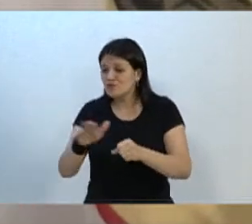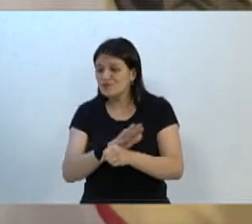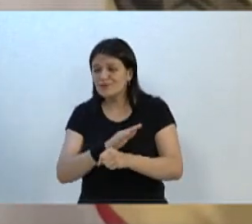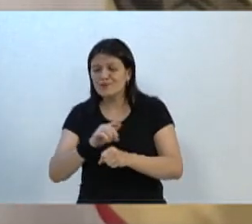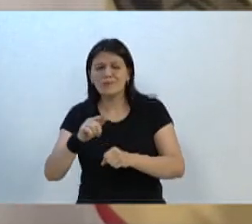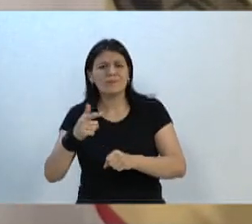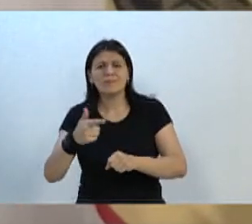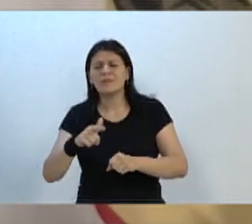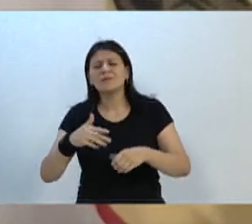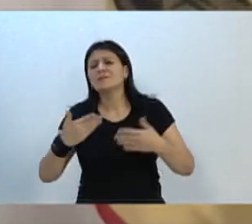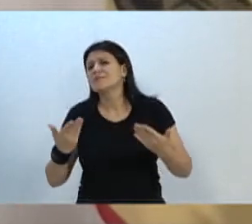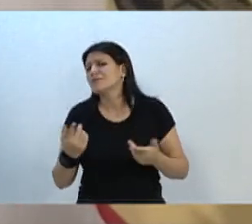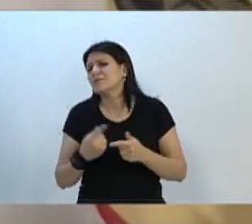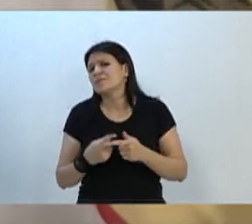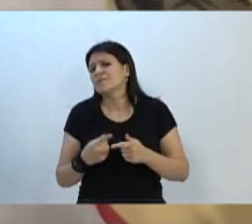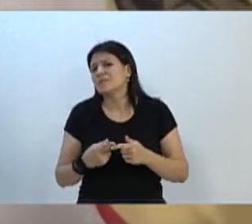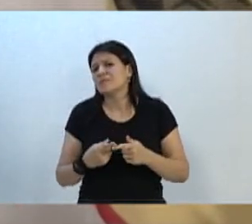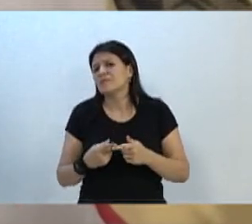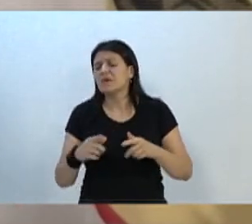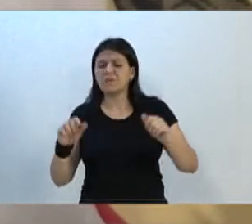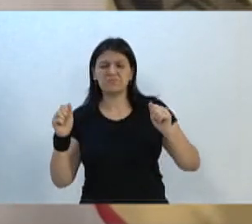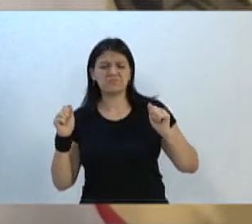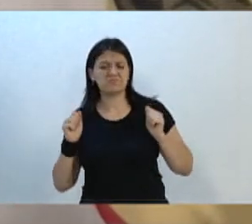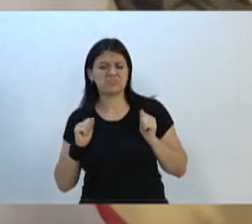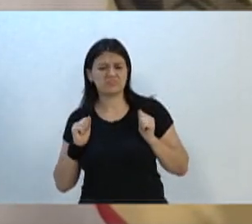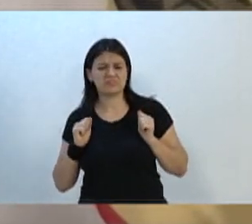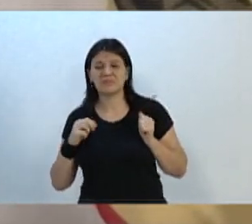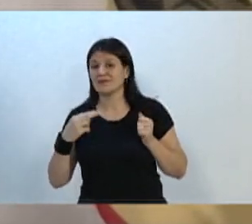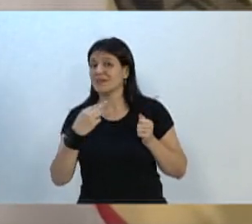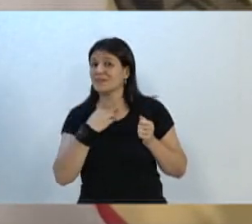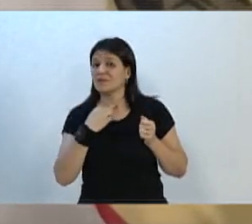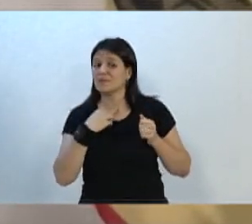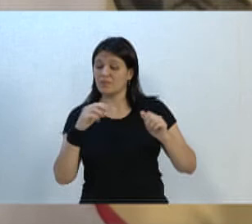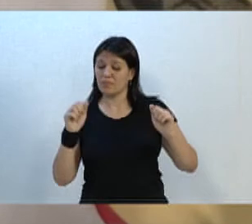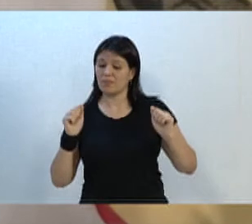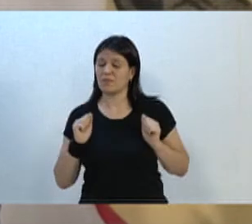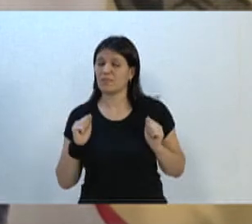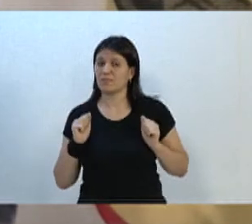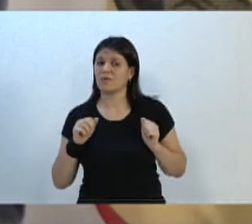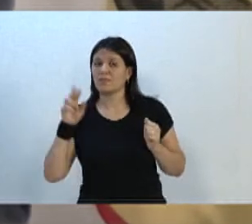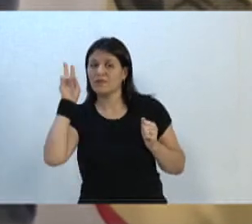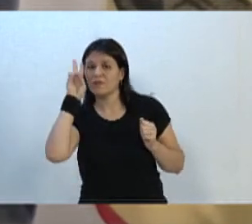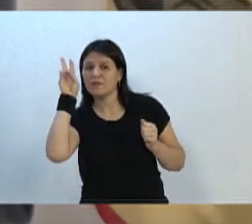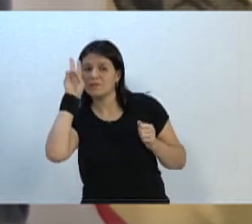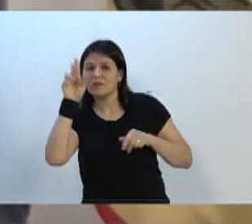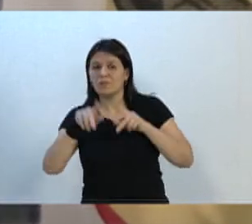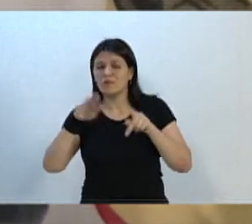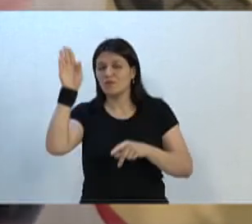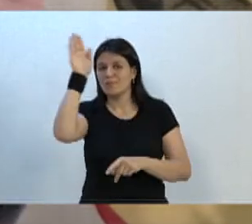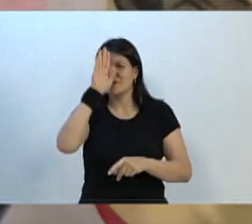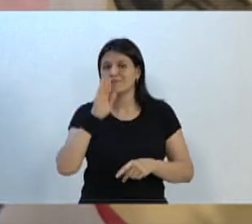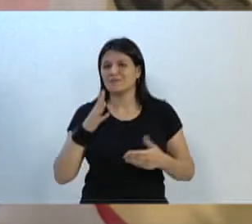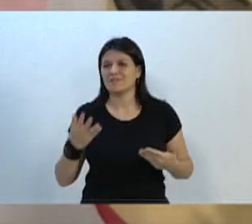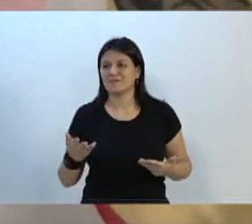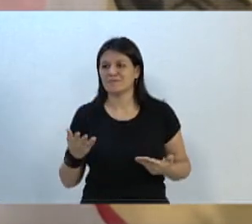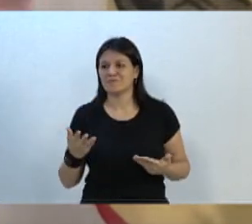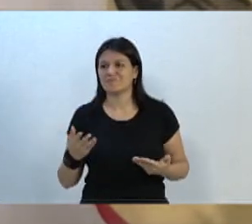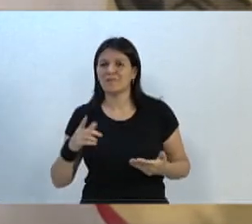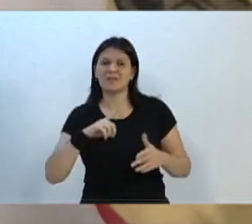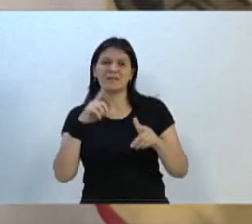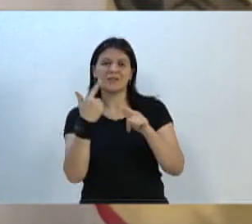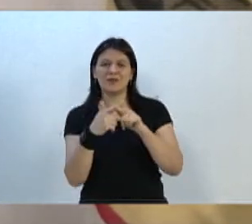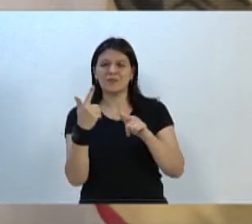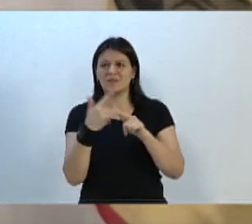Será que simplesmente se acomodaram E aí nós não podemos se acomodar que aquela história do povo brasileiro tem um